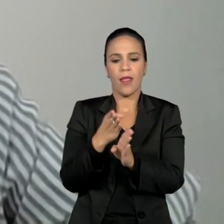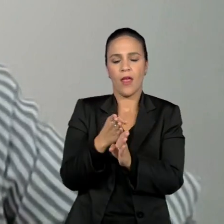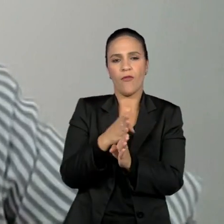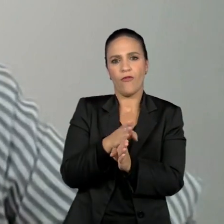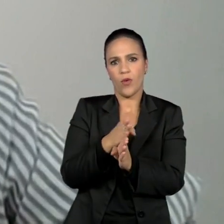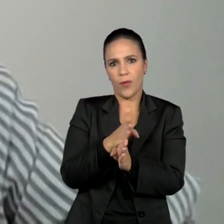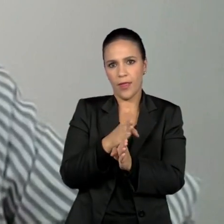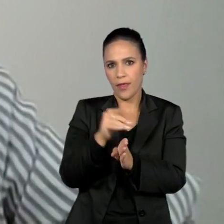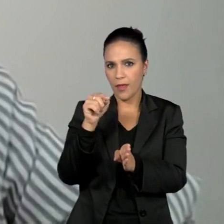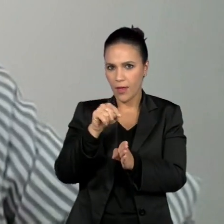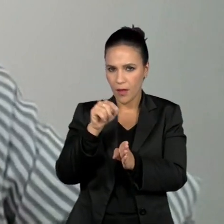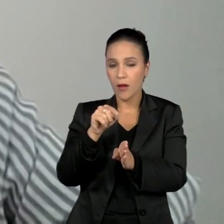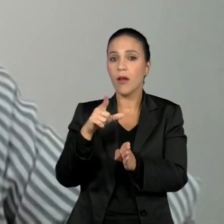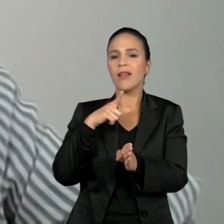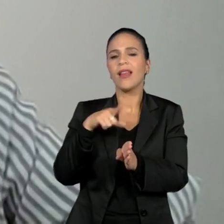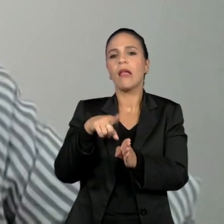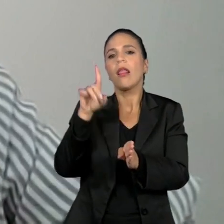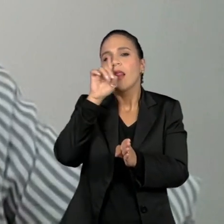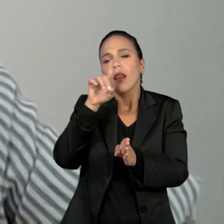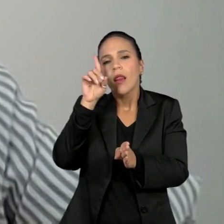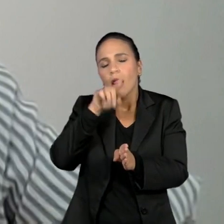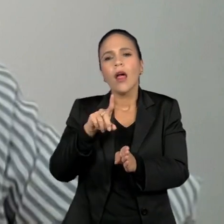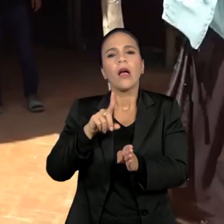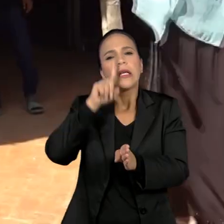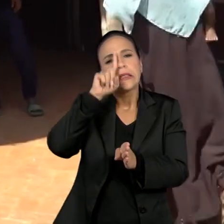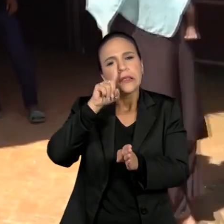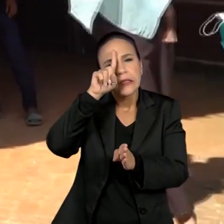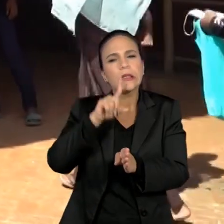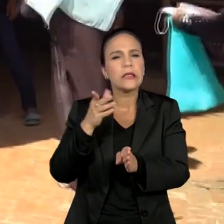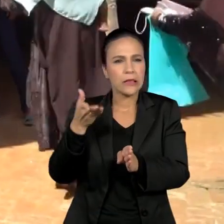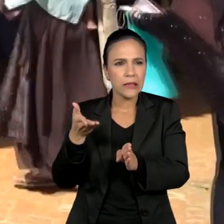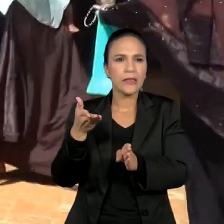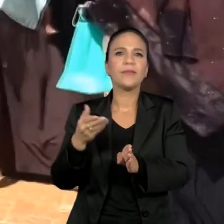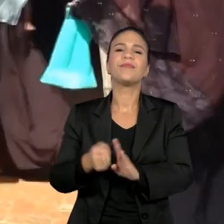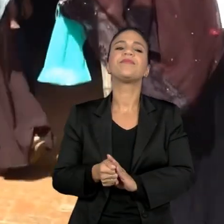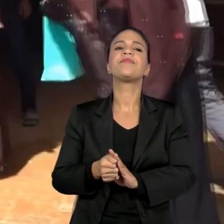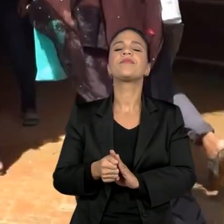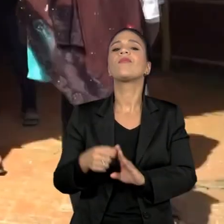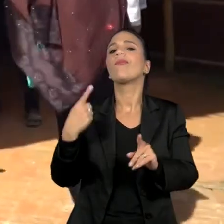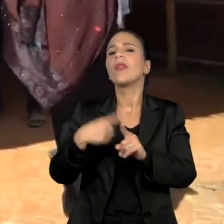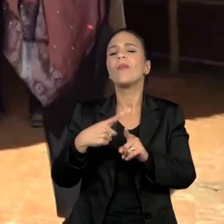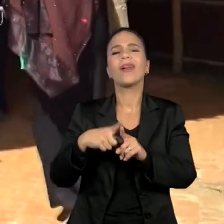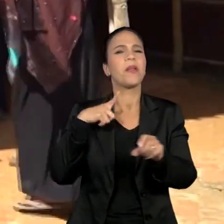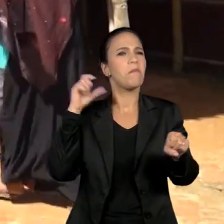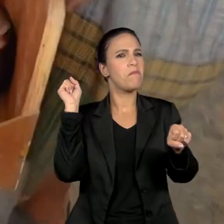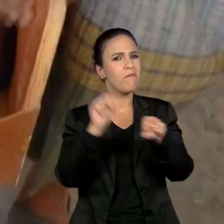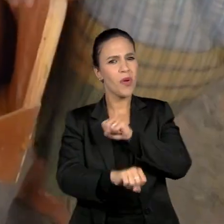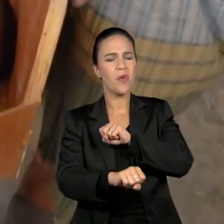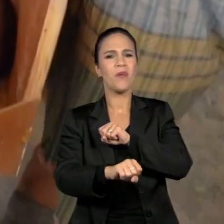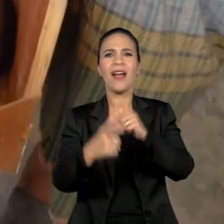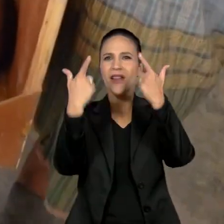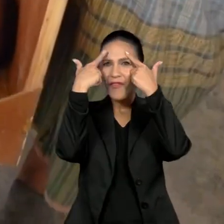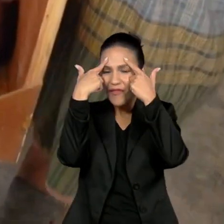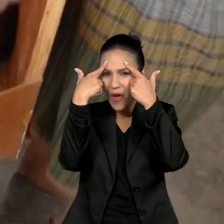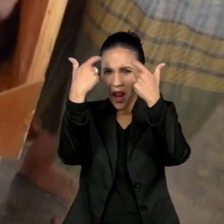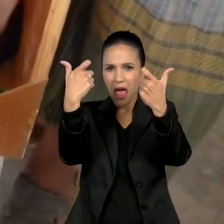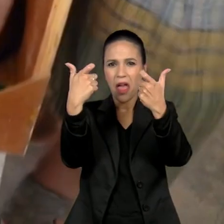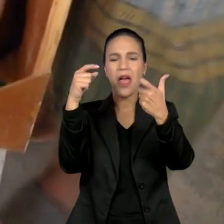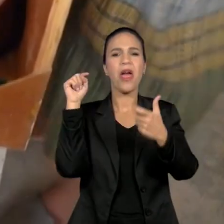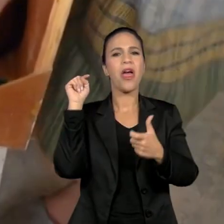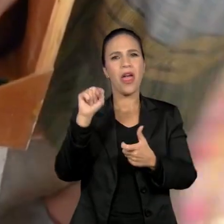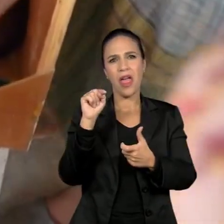racismo até chegar na sociedade brasileira, e isso é uma coisa muito difícil de falar para pessoas que vêm de outros países. Serena, queria te ouvir